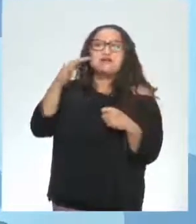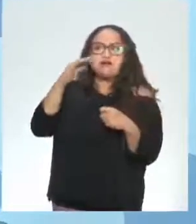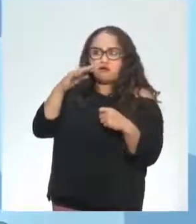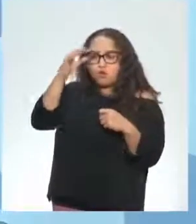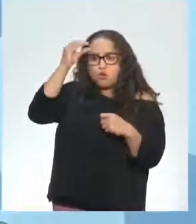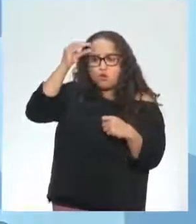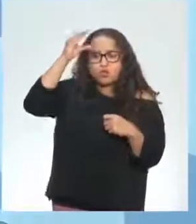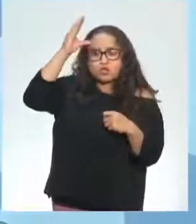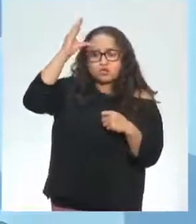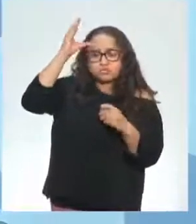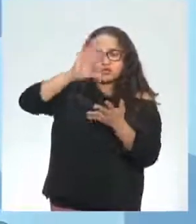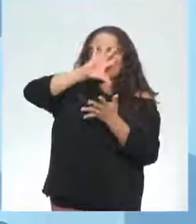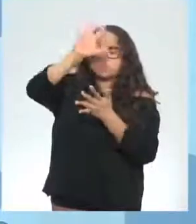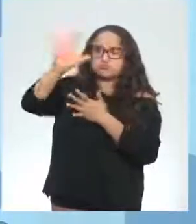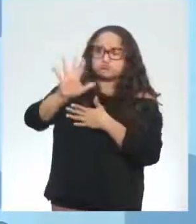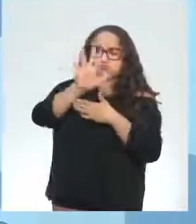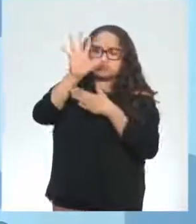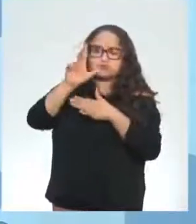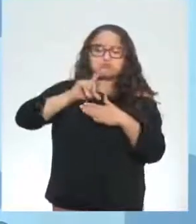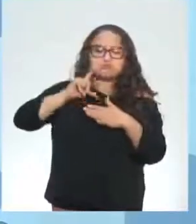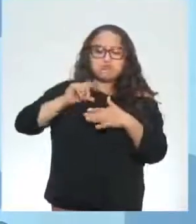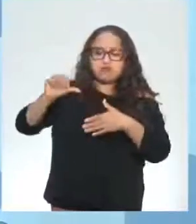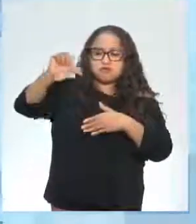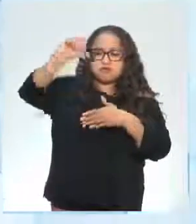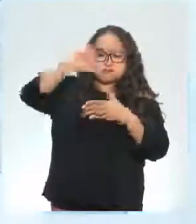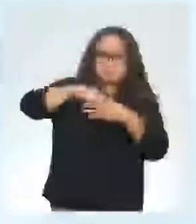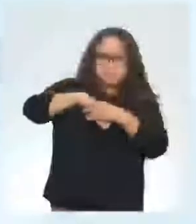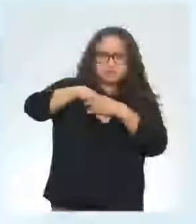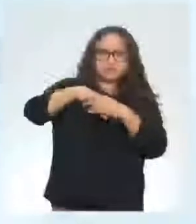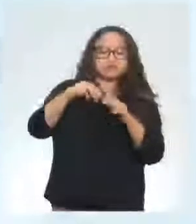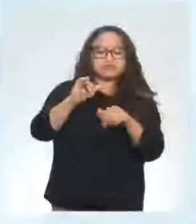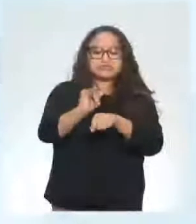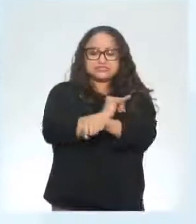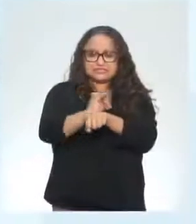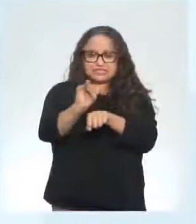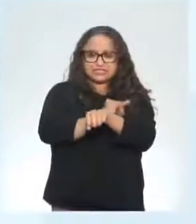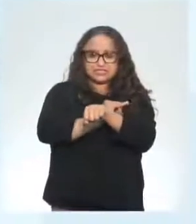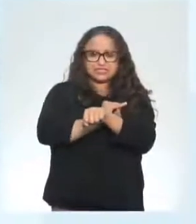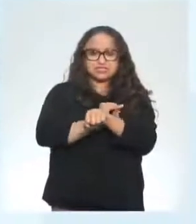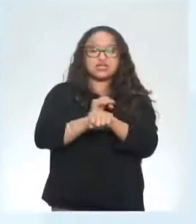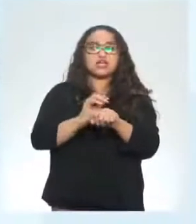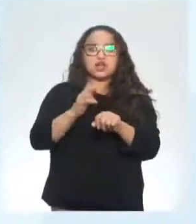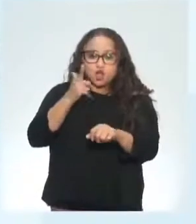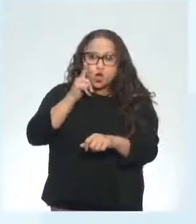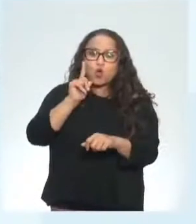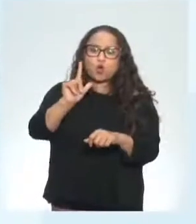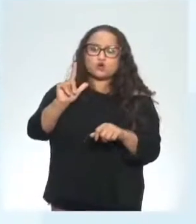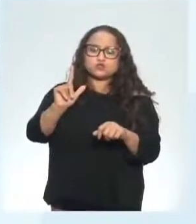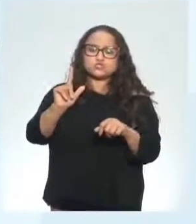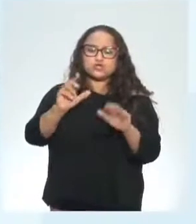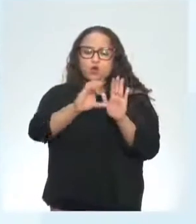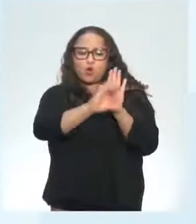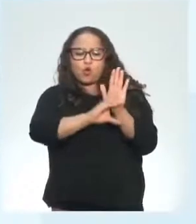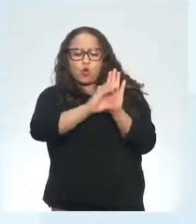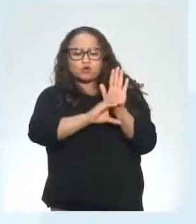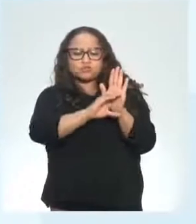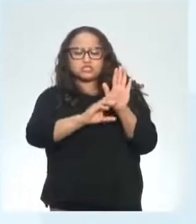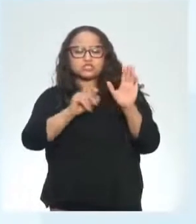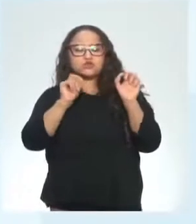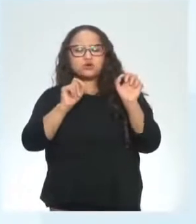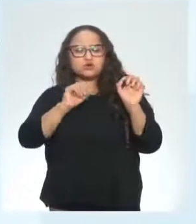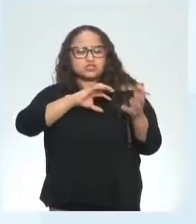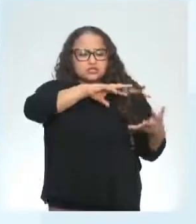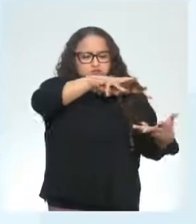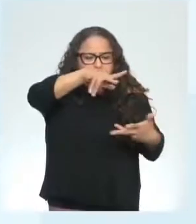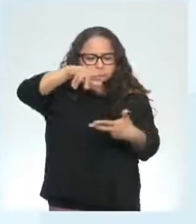conhecimentos gerais, dentro dessa técnica, para que ele consiga, né, ligar esse conceito aos valores universais de